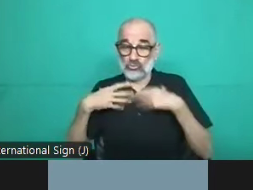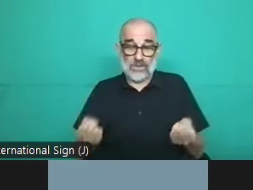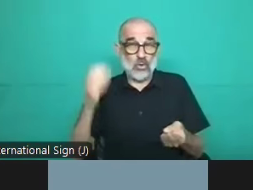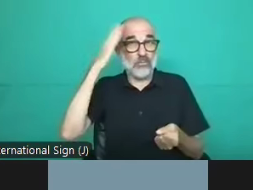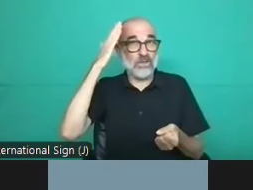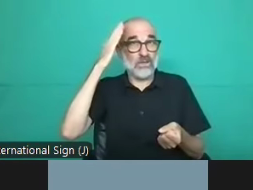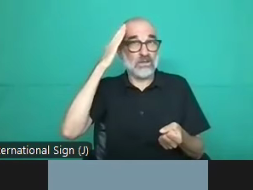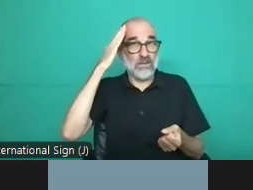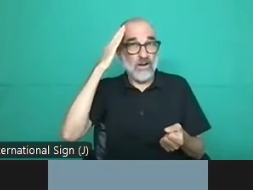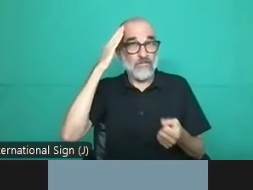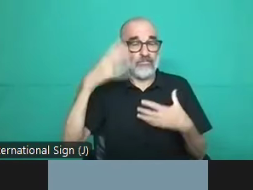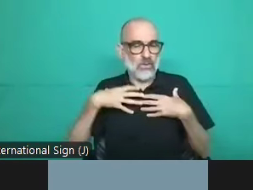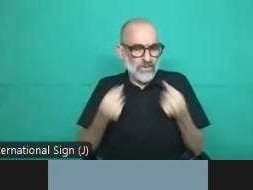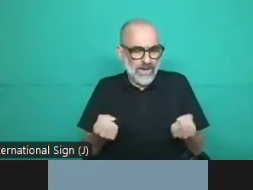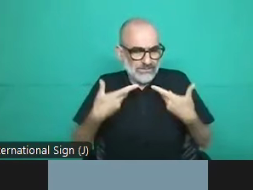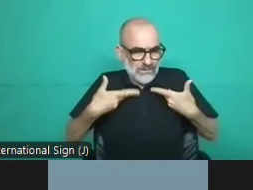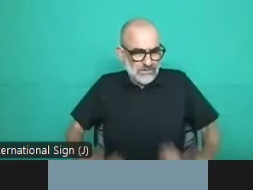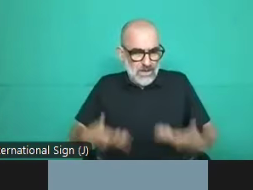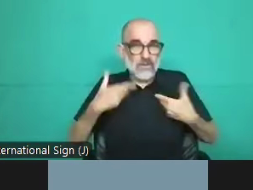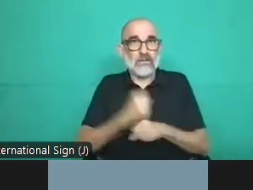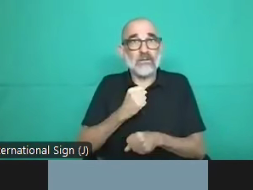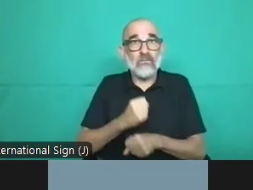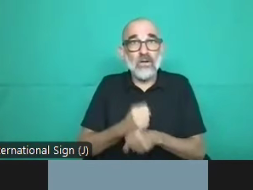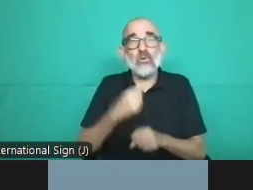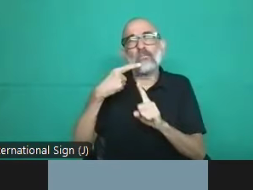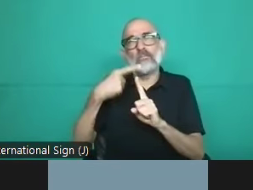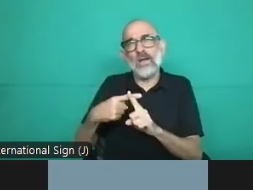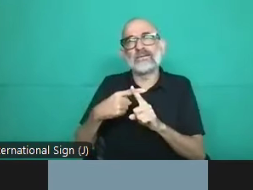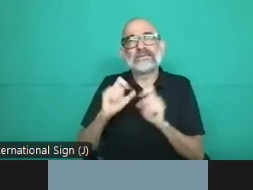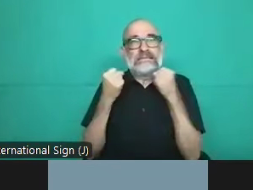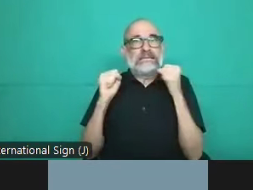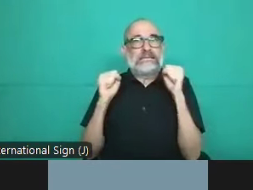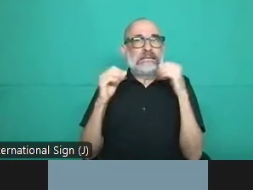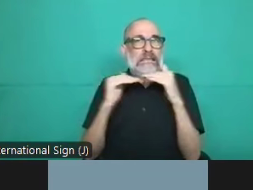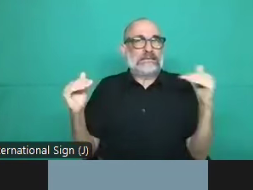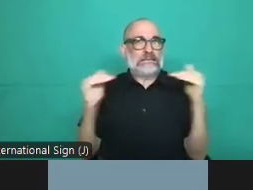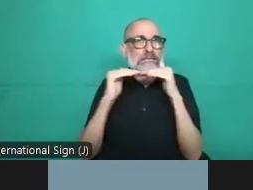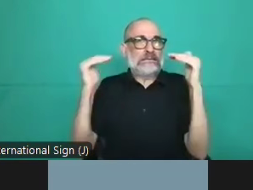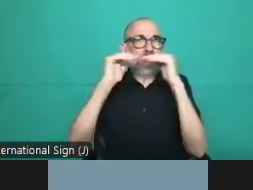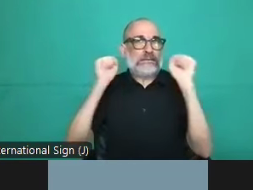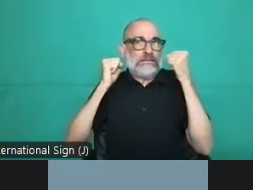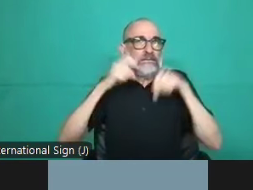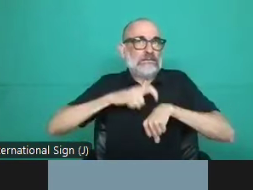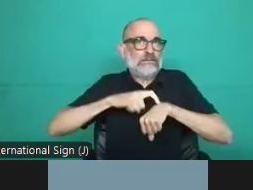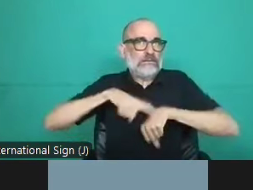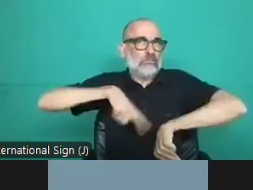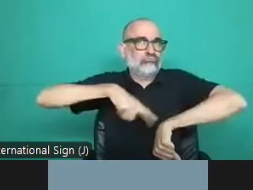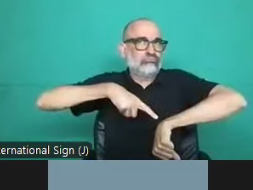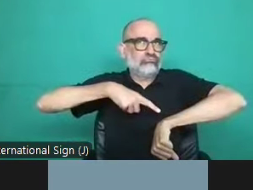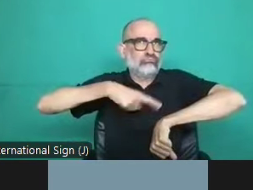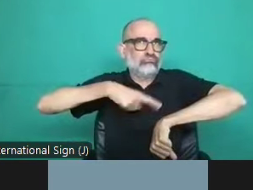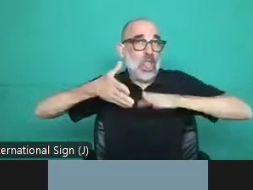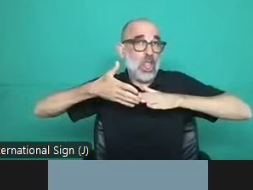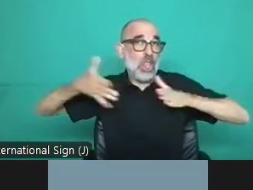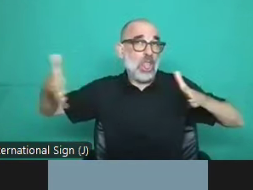pelas largas y excesiva jornais de carga de trabajo, trabalho que se ve exacerbada que foi con estos déficits de personal que